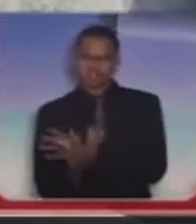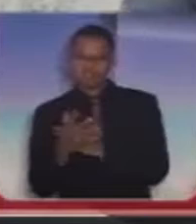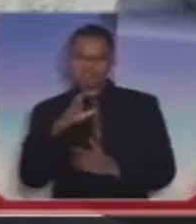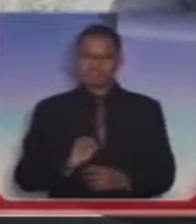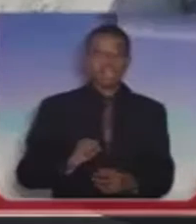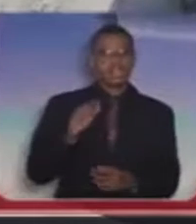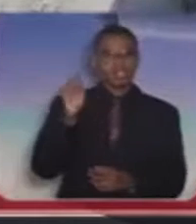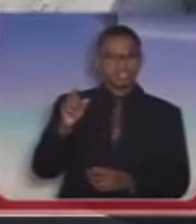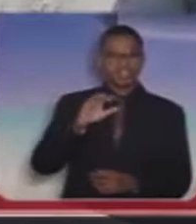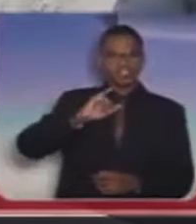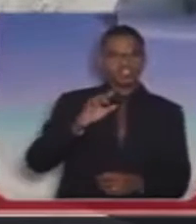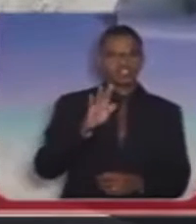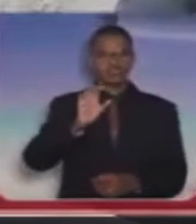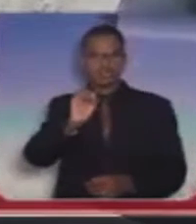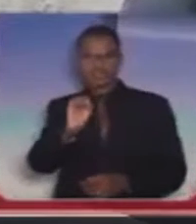jbs